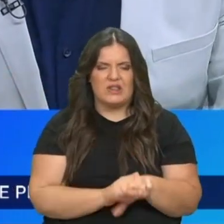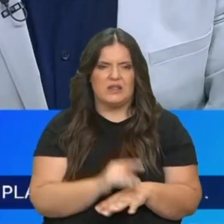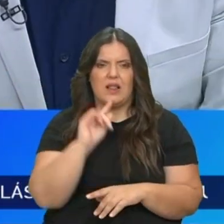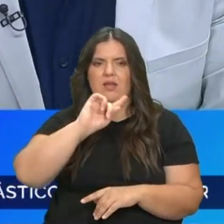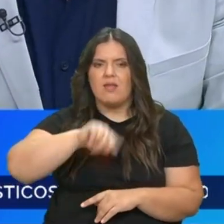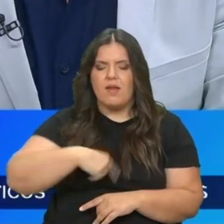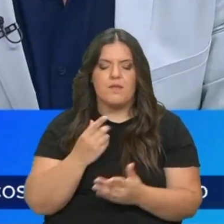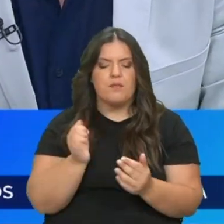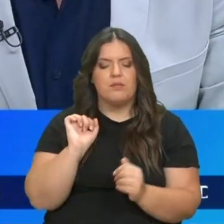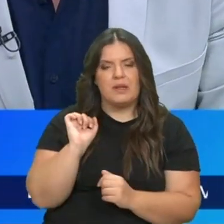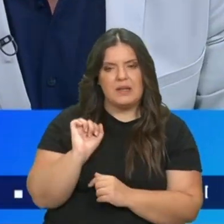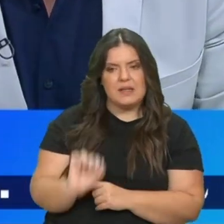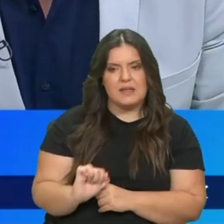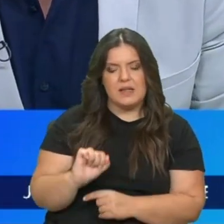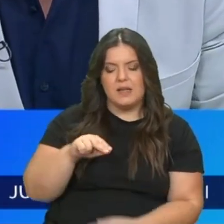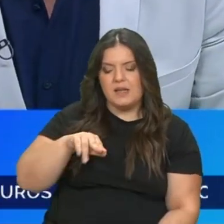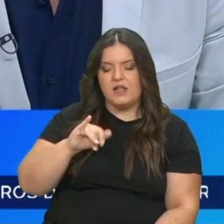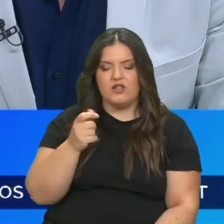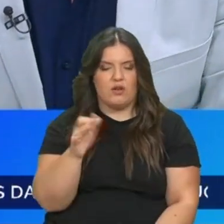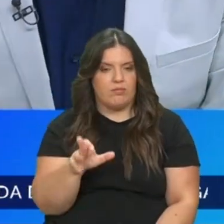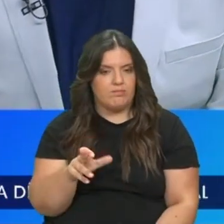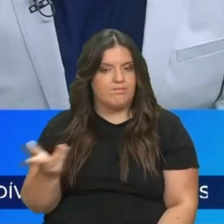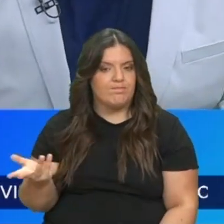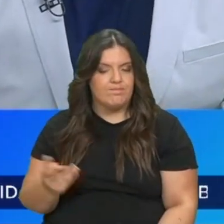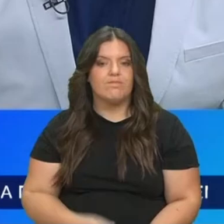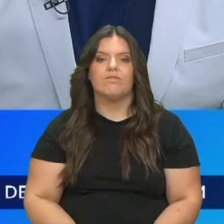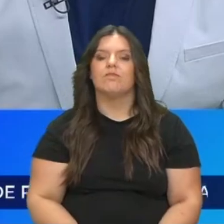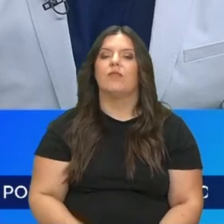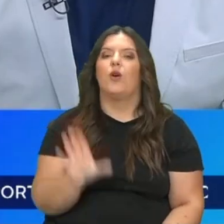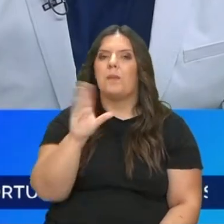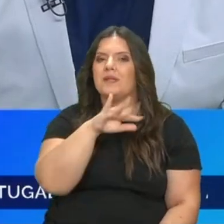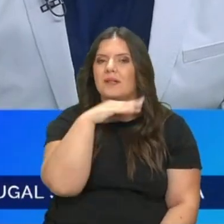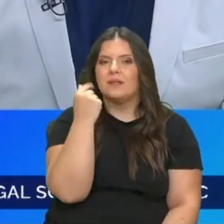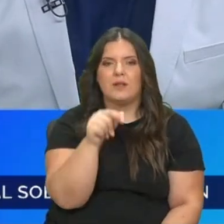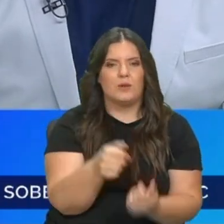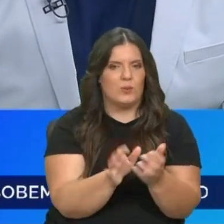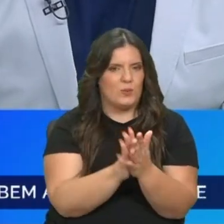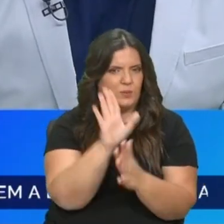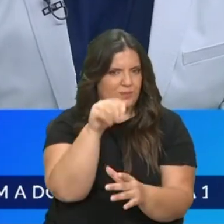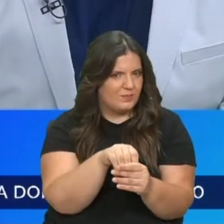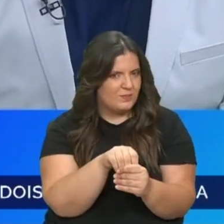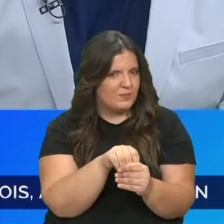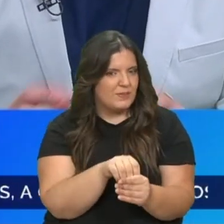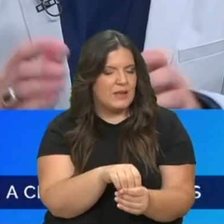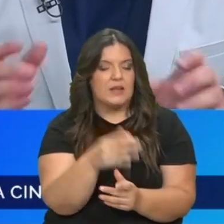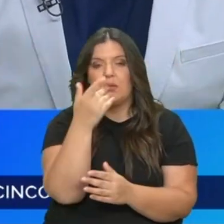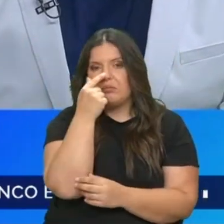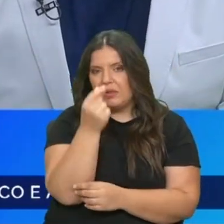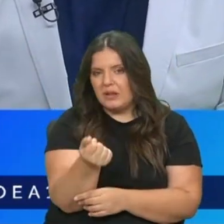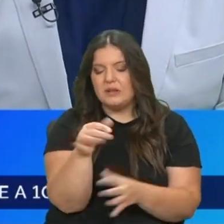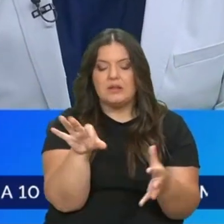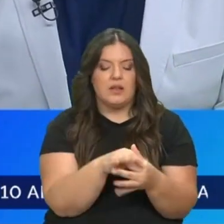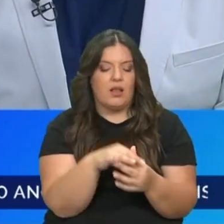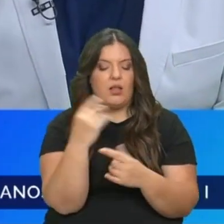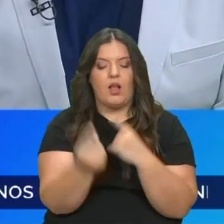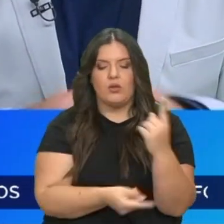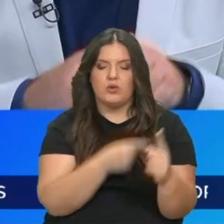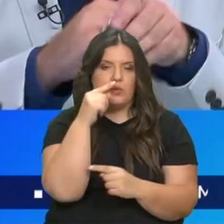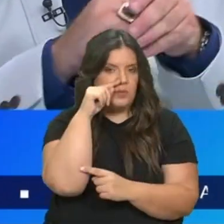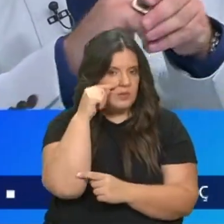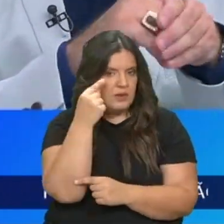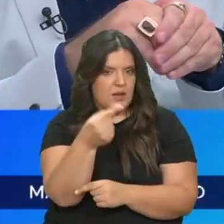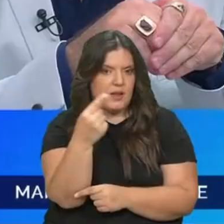deve pertencer ao Níger. E o mais engraçado no meio disto tudo é que, aparentemente, de acordo com alguns